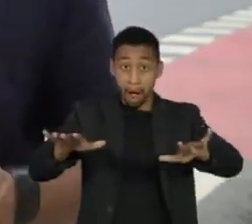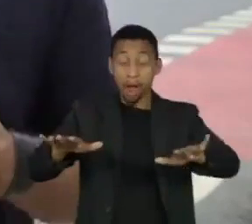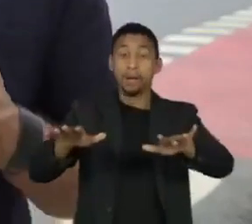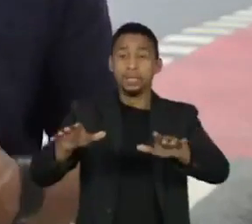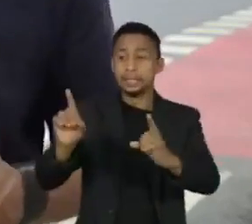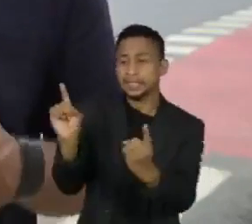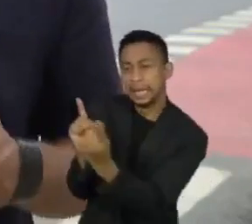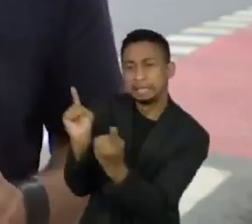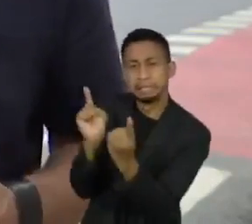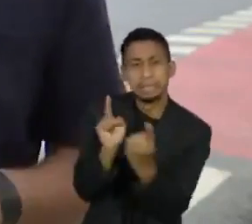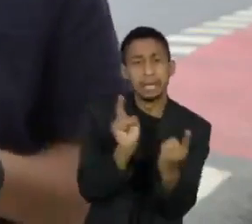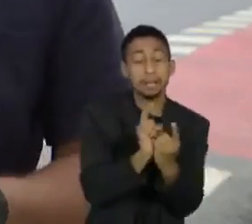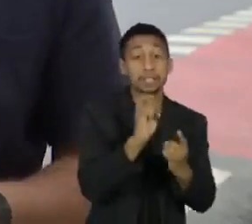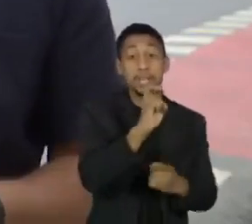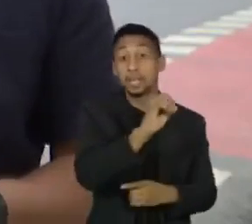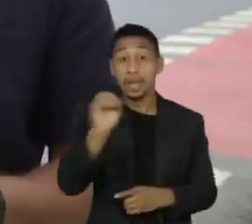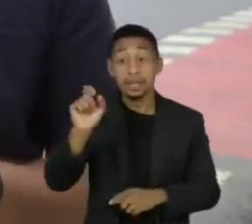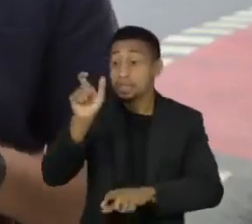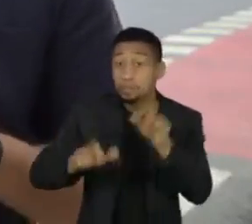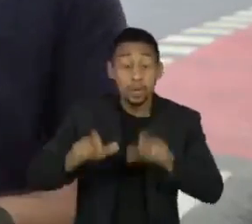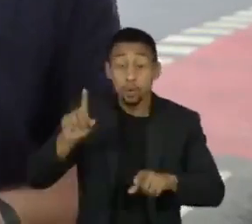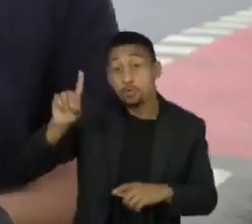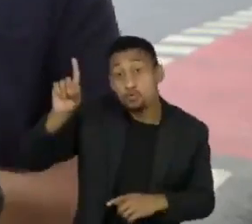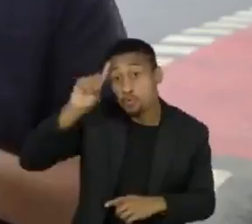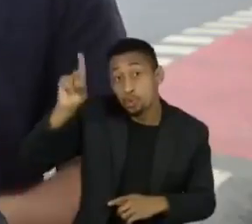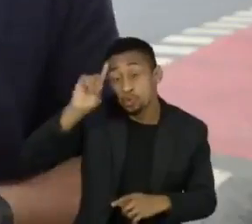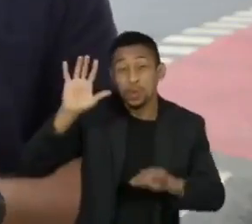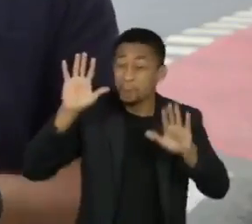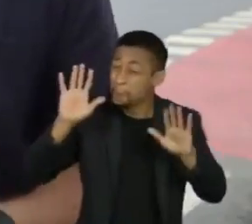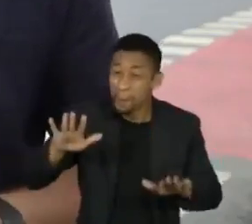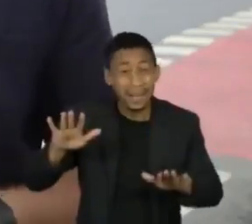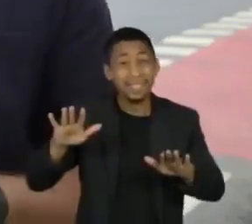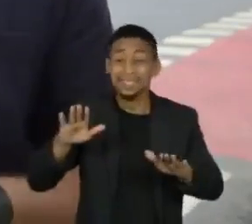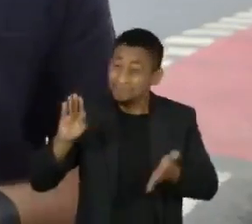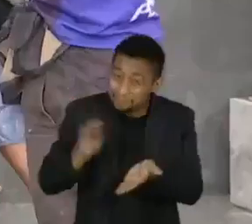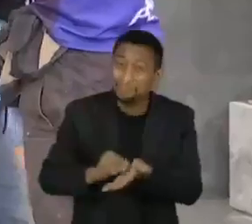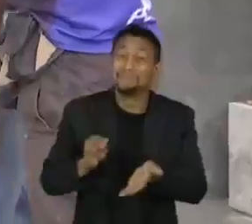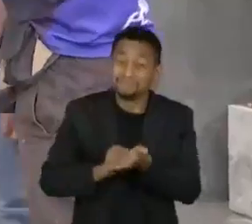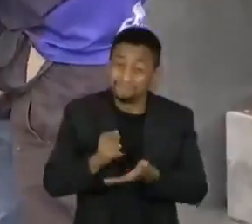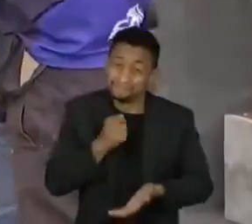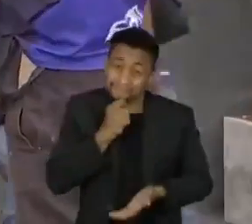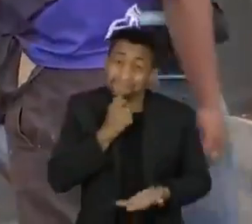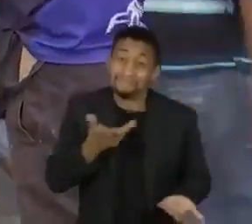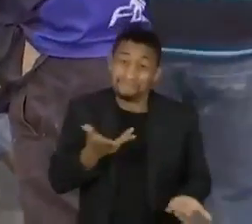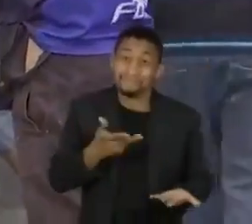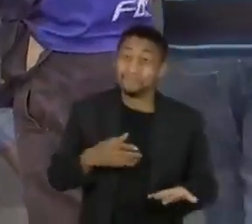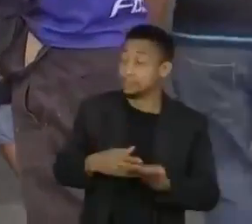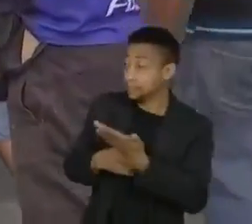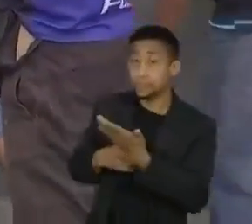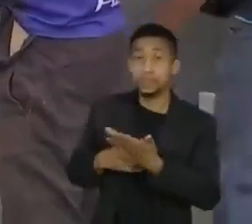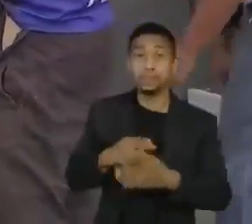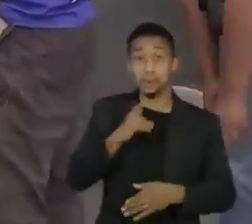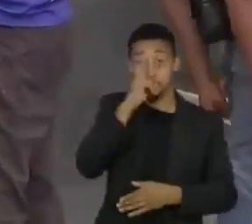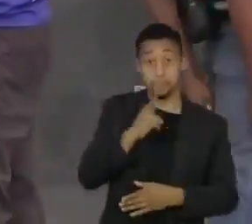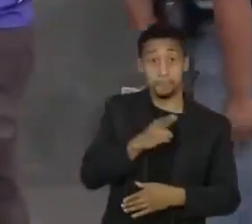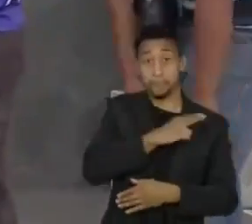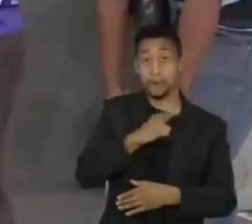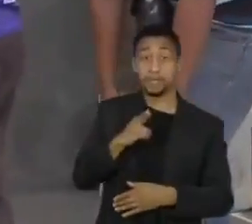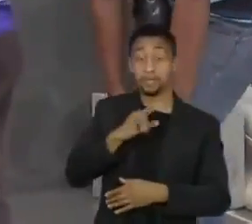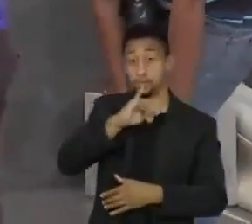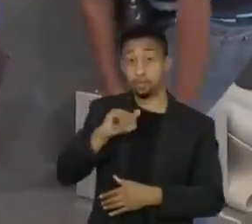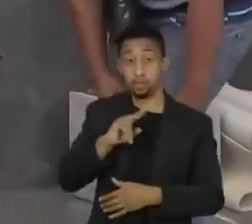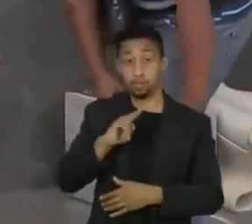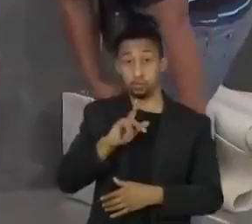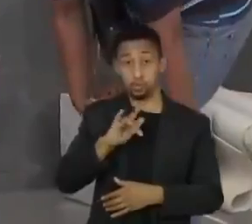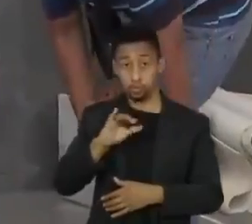de 500 pessoas por dia. Mesmo assim, a ajuda está longe do suficiente. O padre Júlio Lancelotti dedica uma vida a lidar